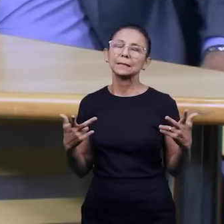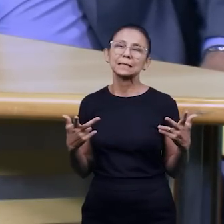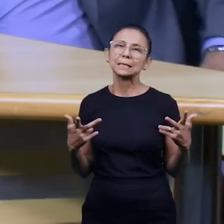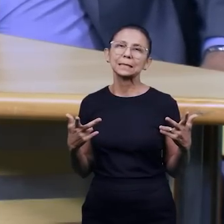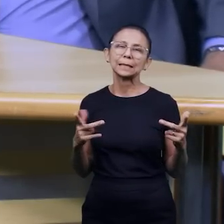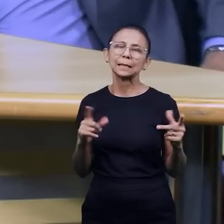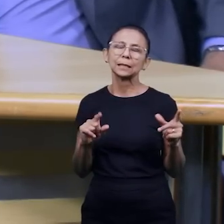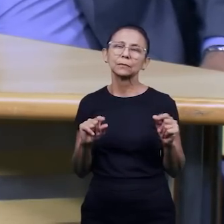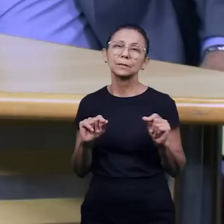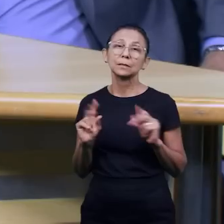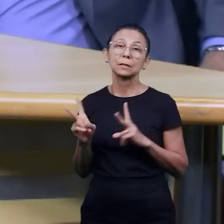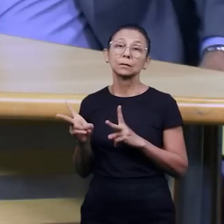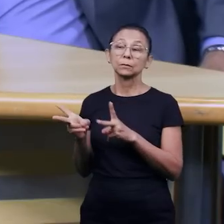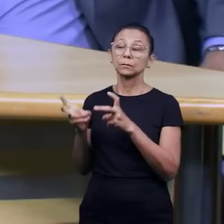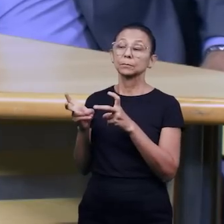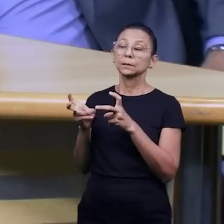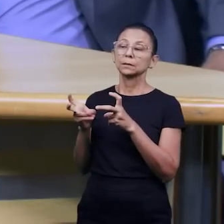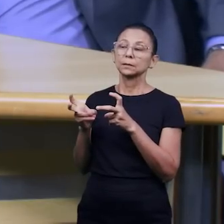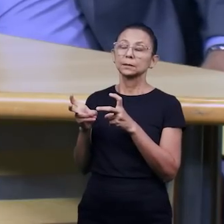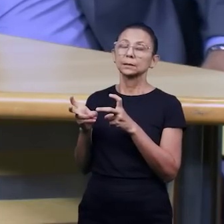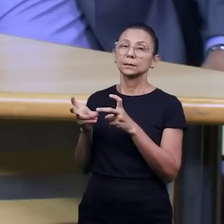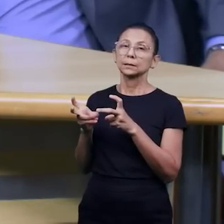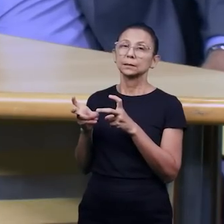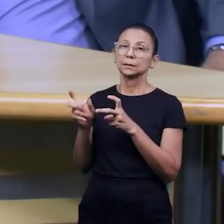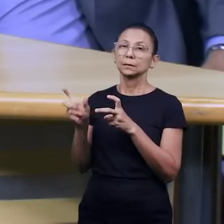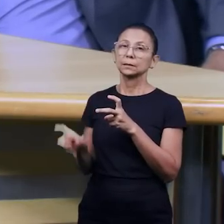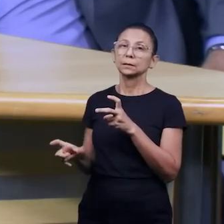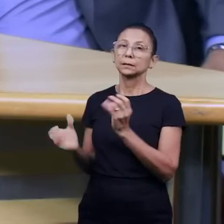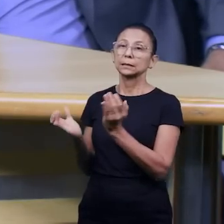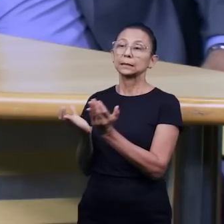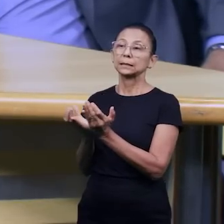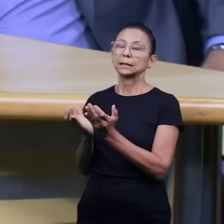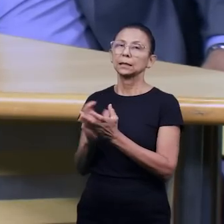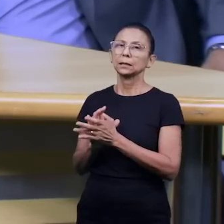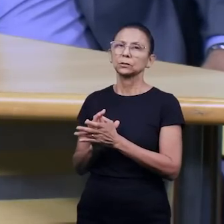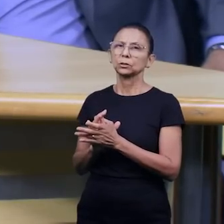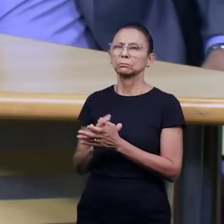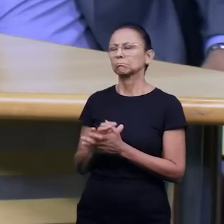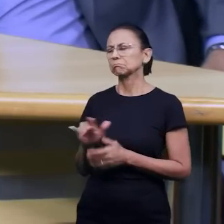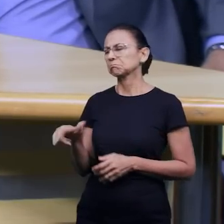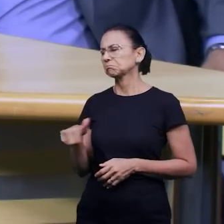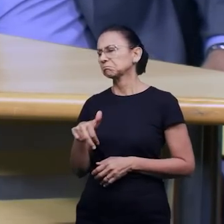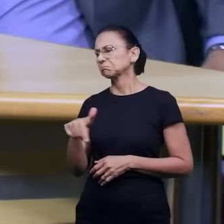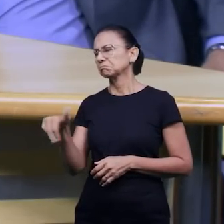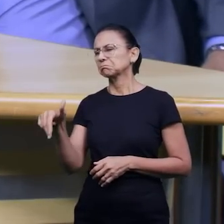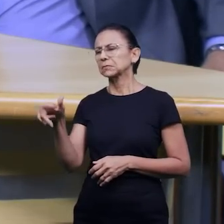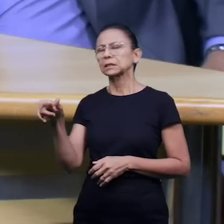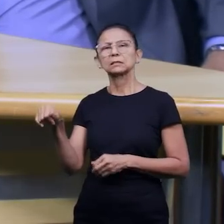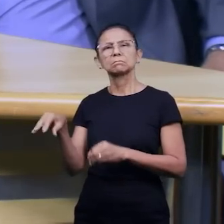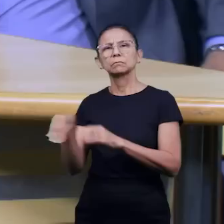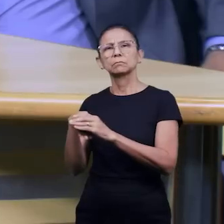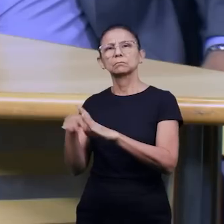ambiente da igreja, né? O convívio ali.